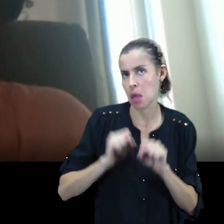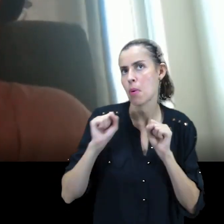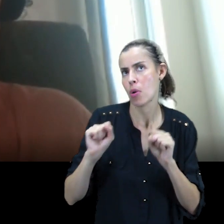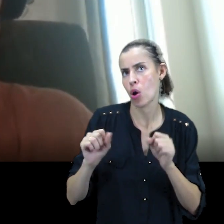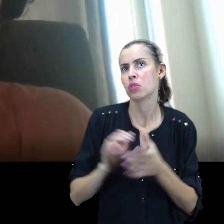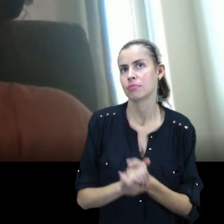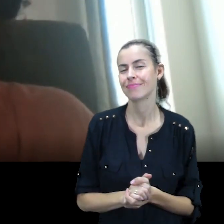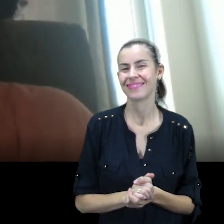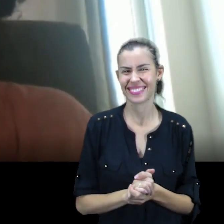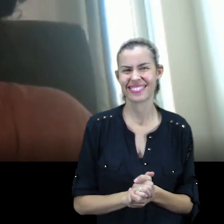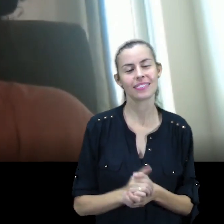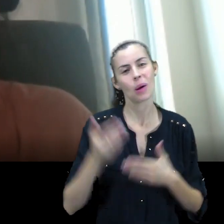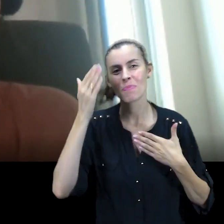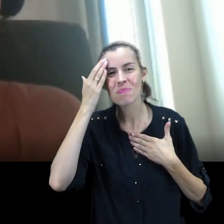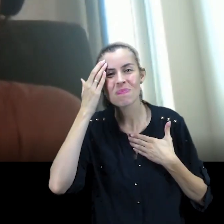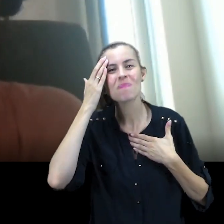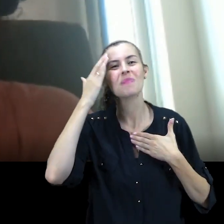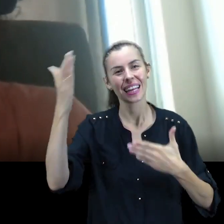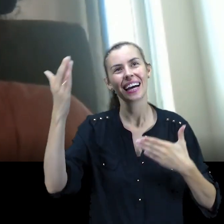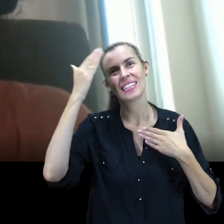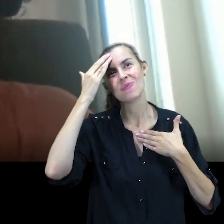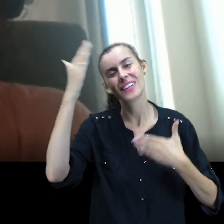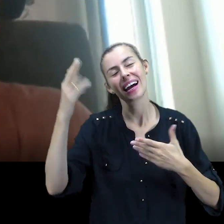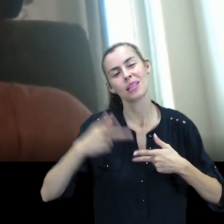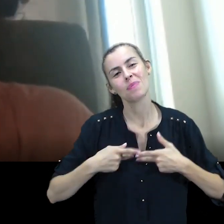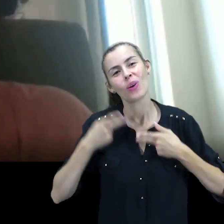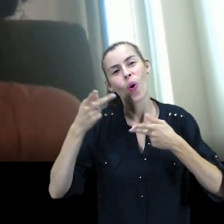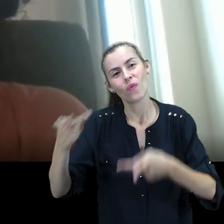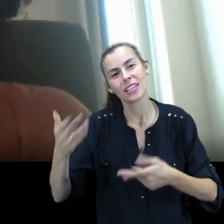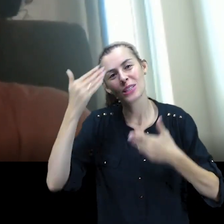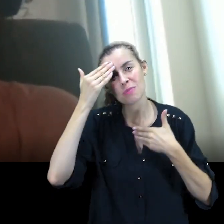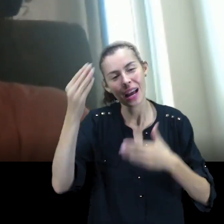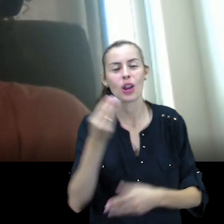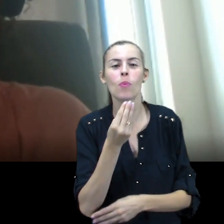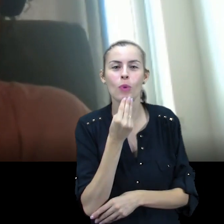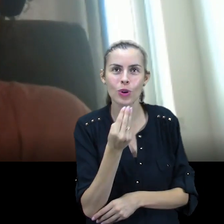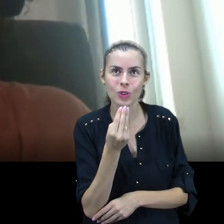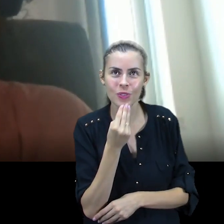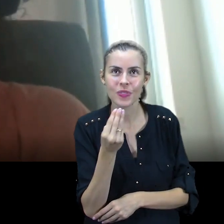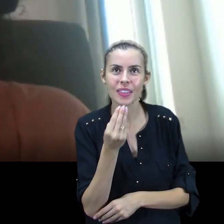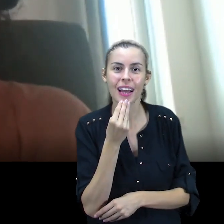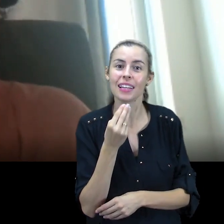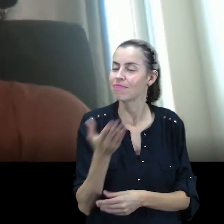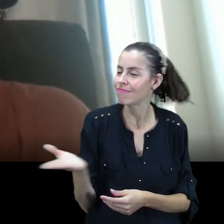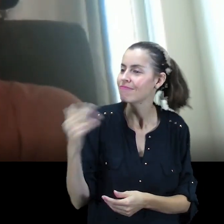pela oportunidade, e vamos conversando sim, até para saber como é que funciona essa diretoria, quem sabe a UFBA também